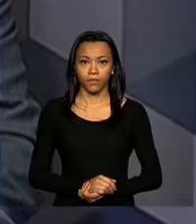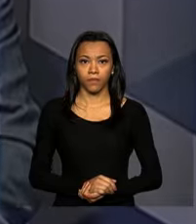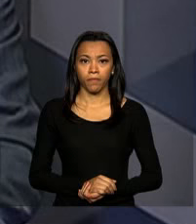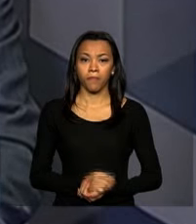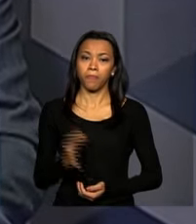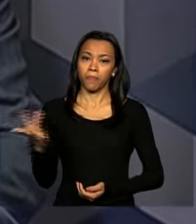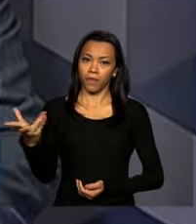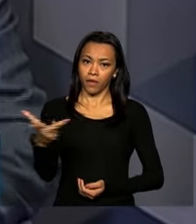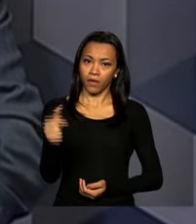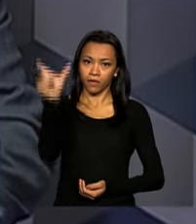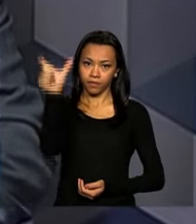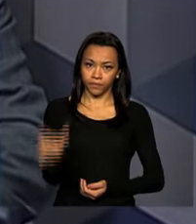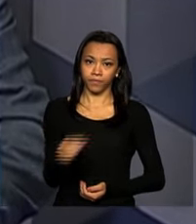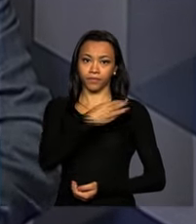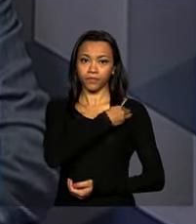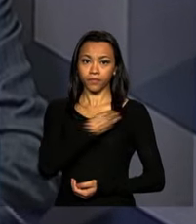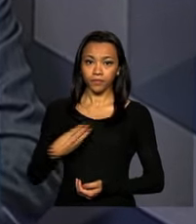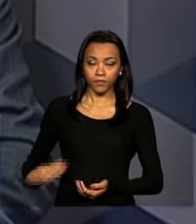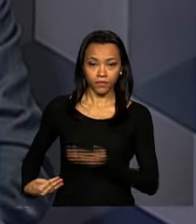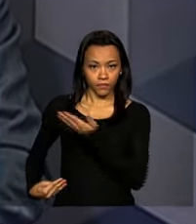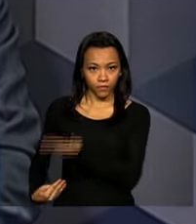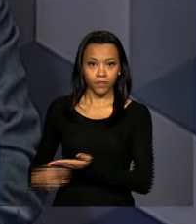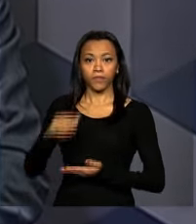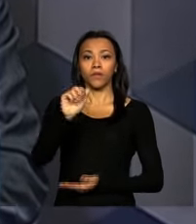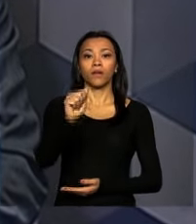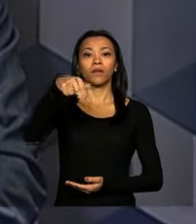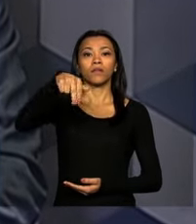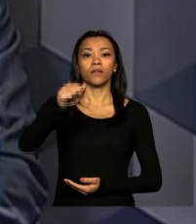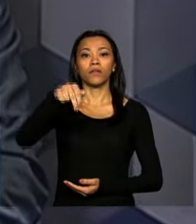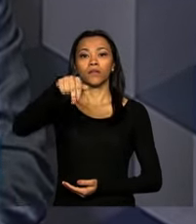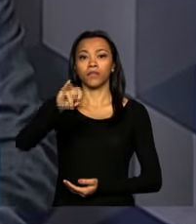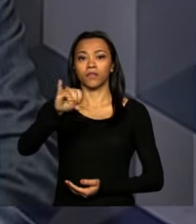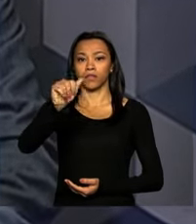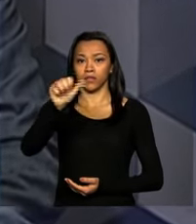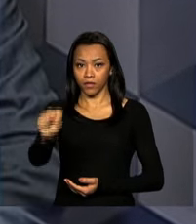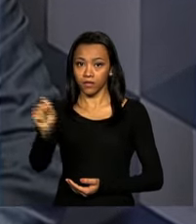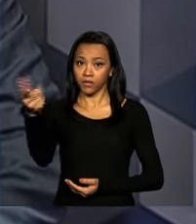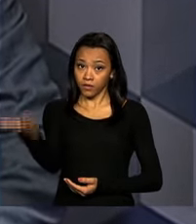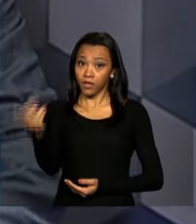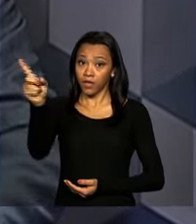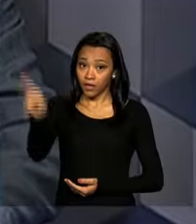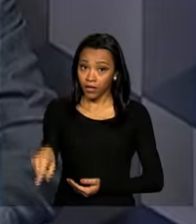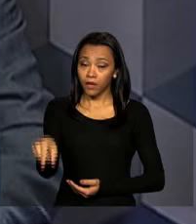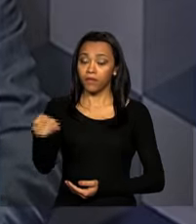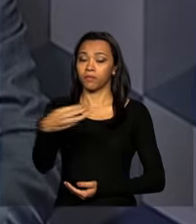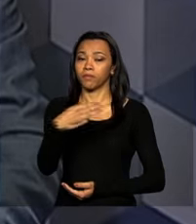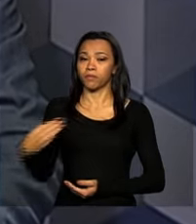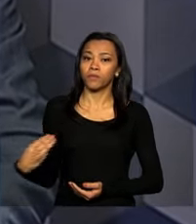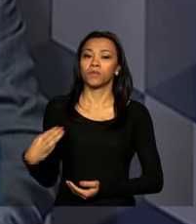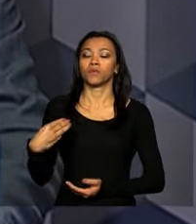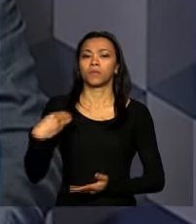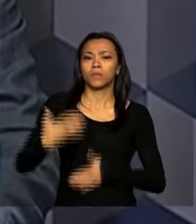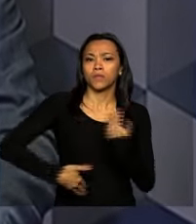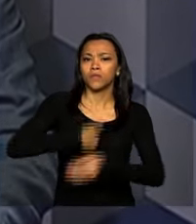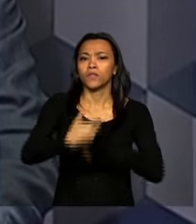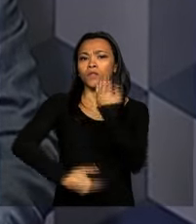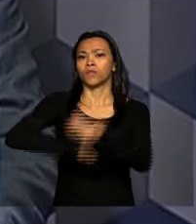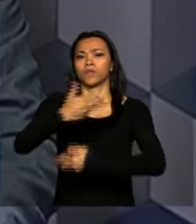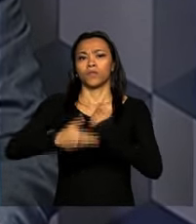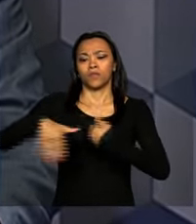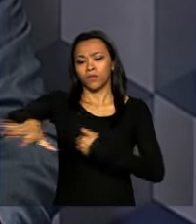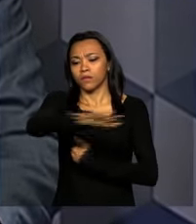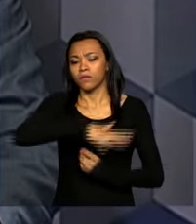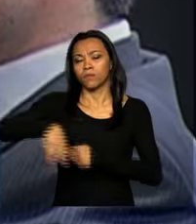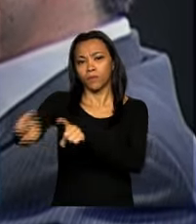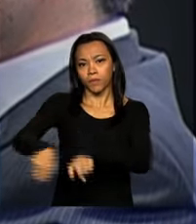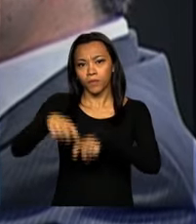Excelentíssimo senhor ministro Patrus Ananias, ministro do Estado e Desenvolvimento Agrário. Excelentíssimo senhor Helder